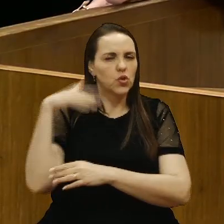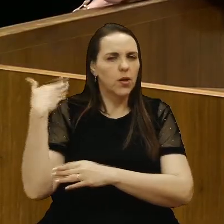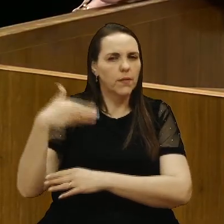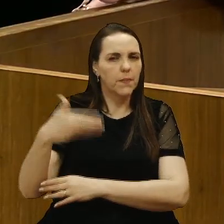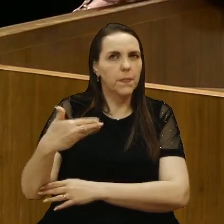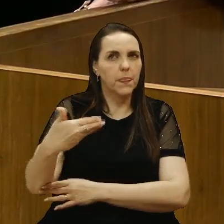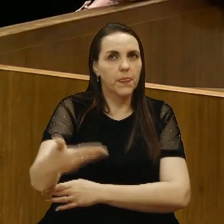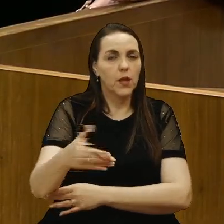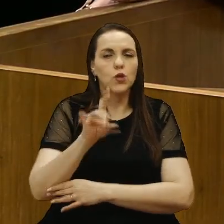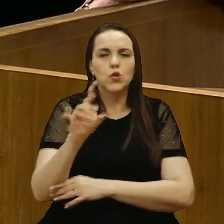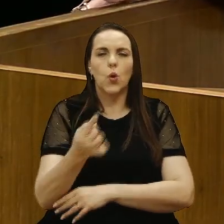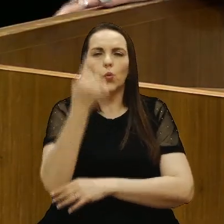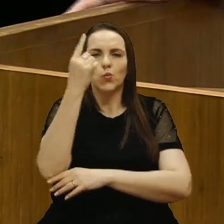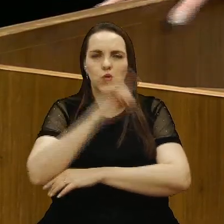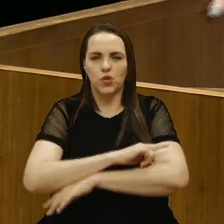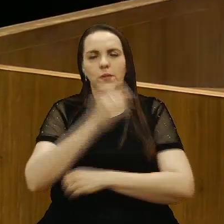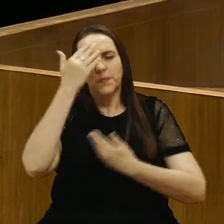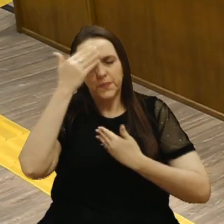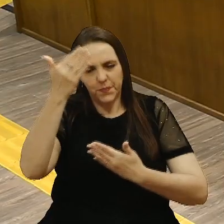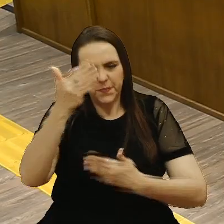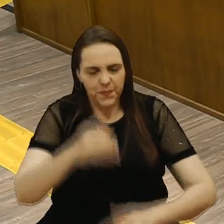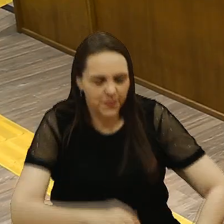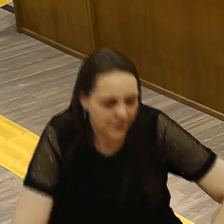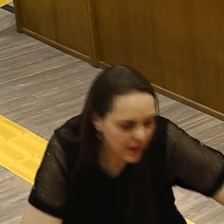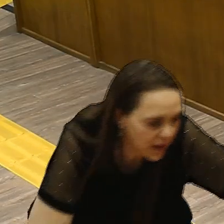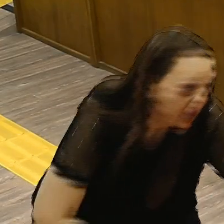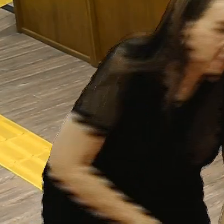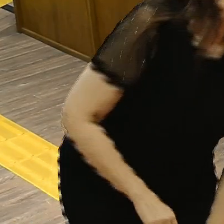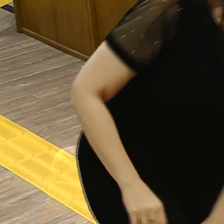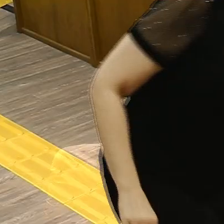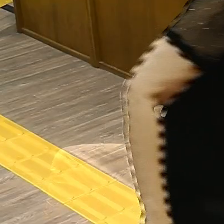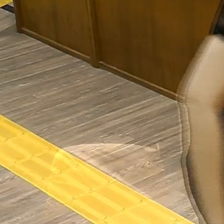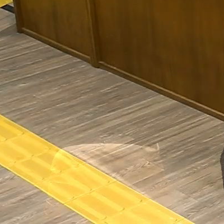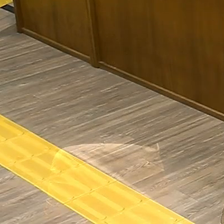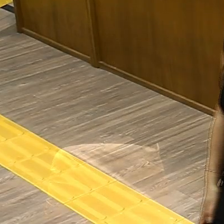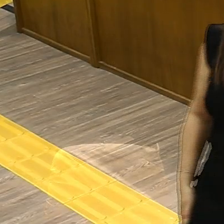apenas num dia. Obrigada. Obrigada, vereadora Rose Frigieri. Com a palavra, vereadora